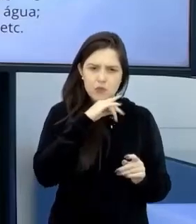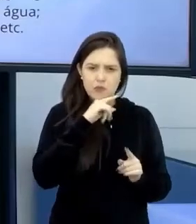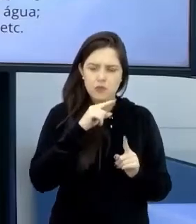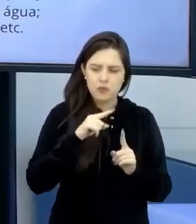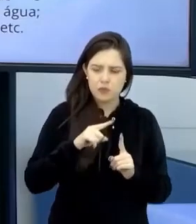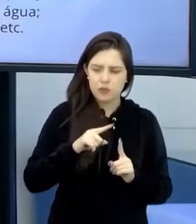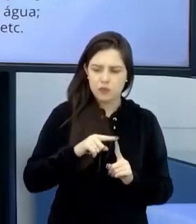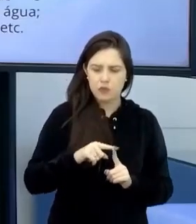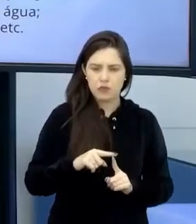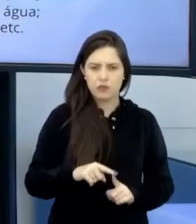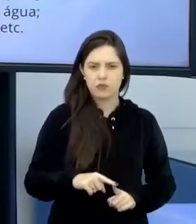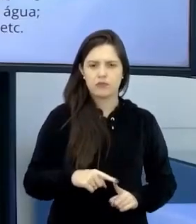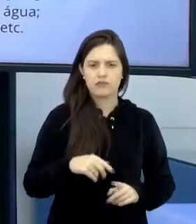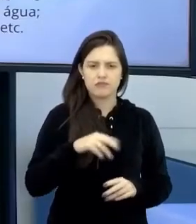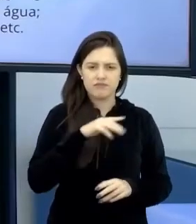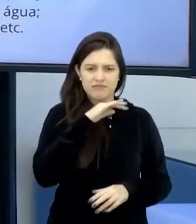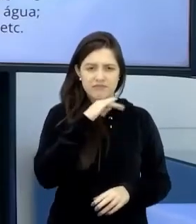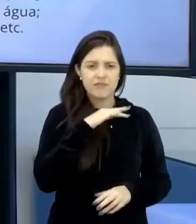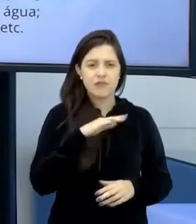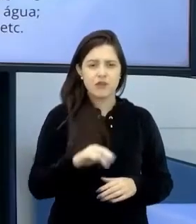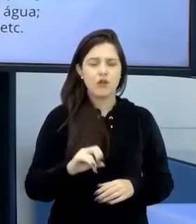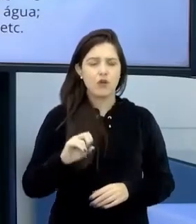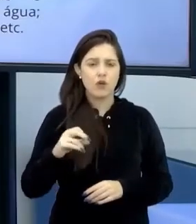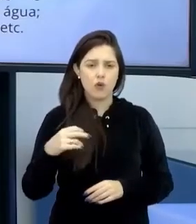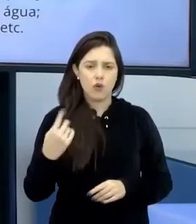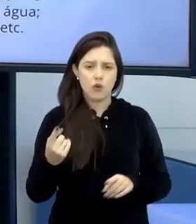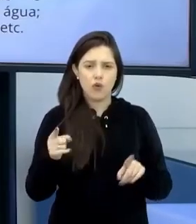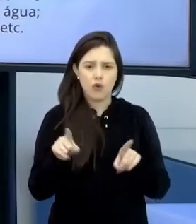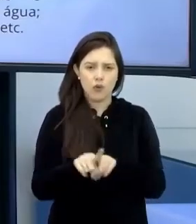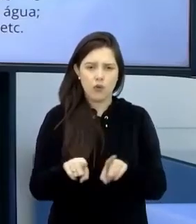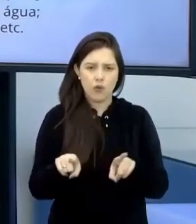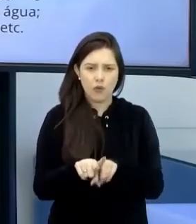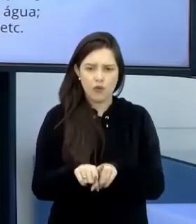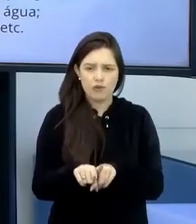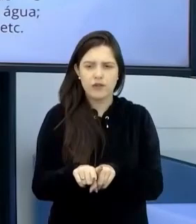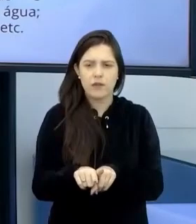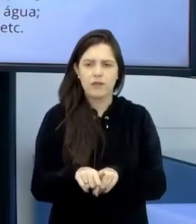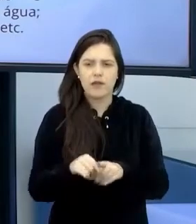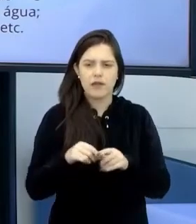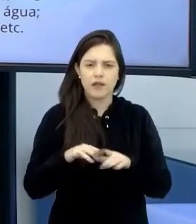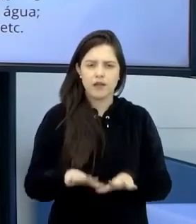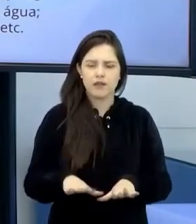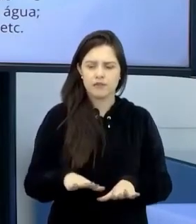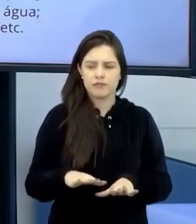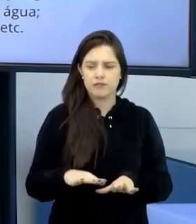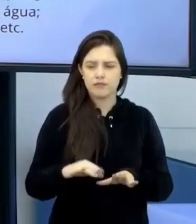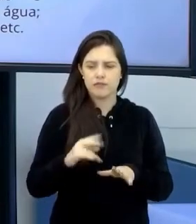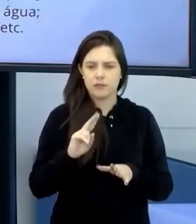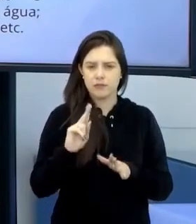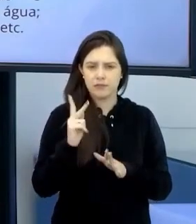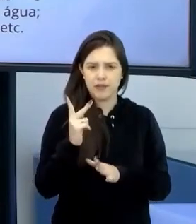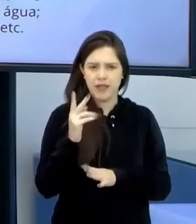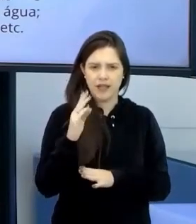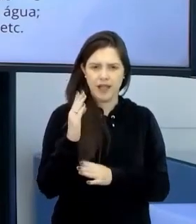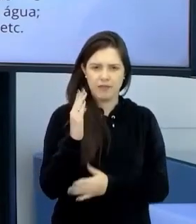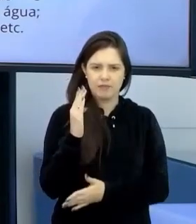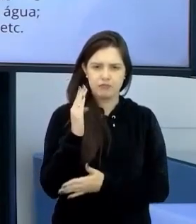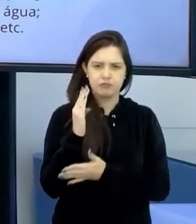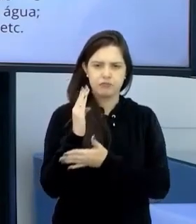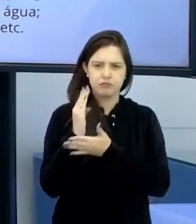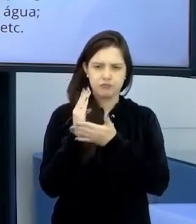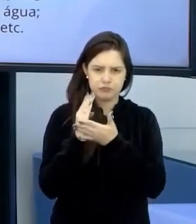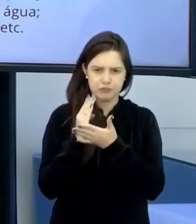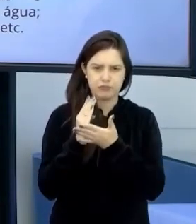provocando a acidez daquela água. Ou também nós podemos ter um pH um pouco mais alto. Existe algum composto que está provocando